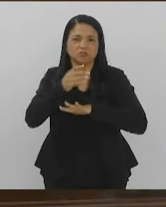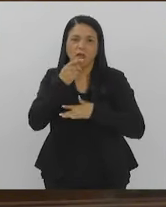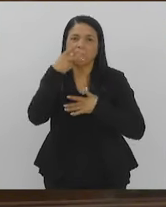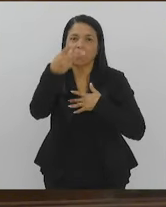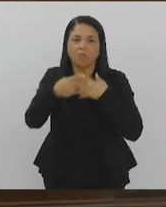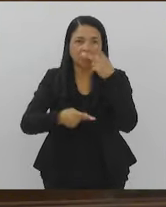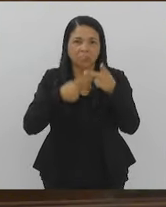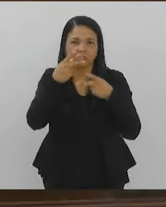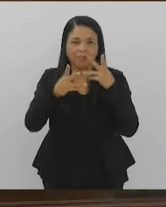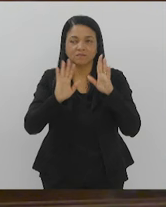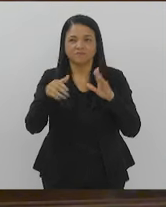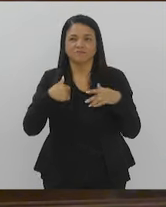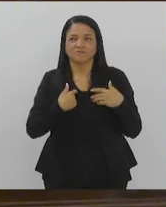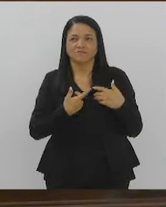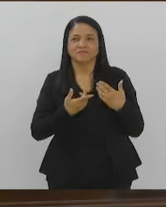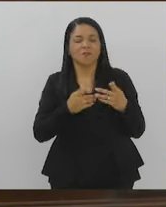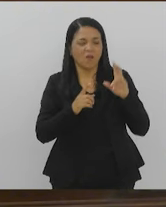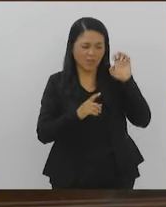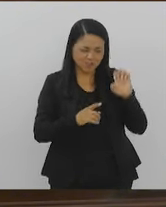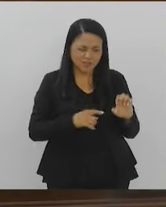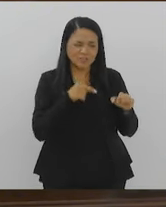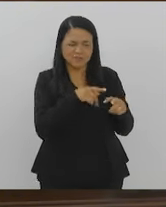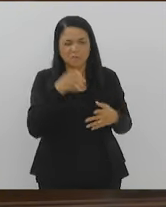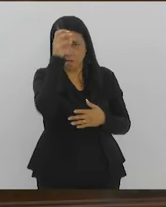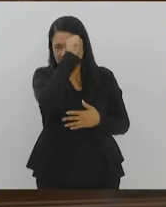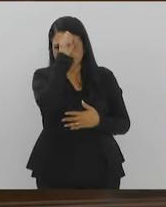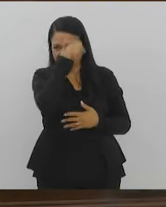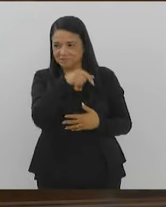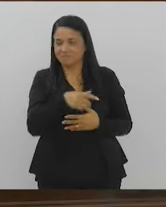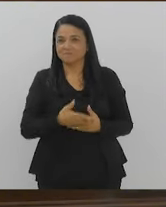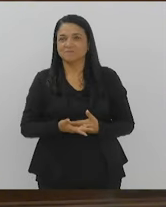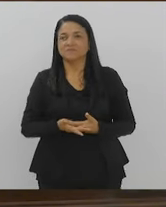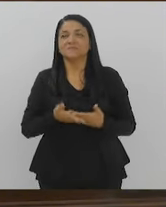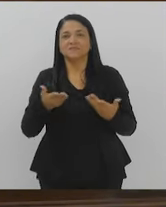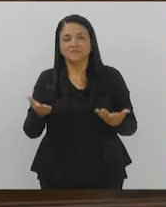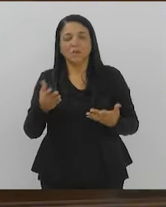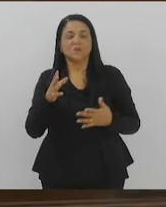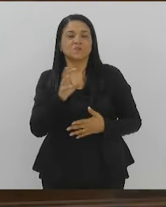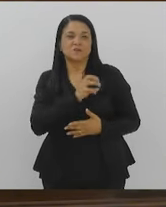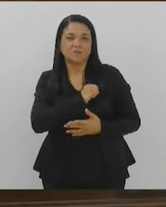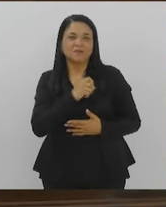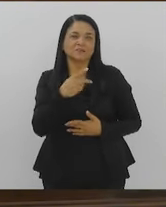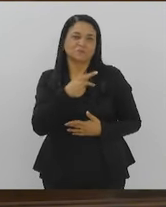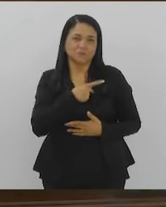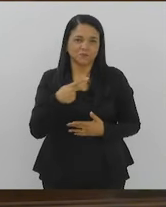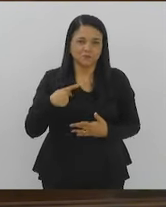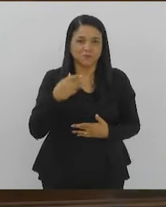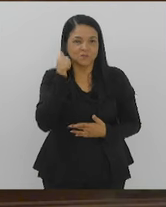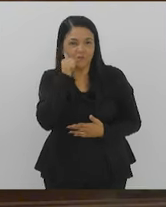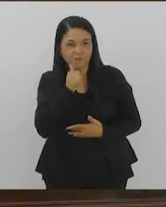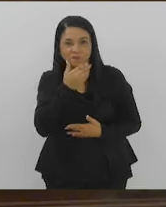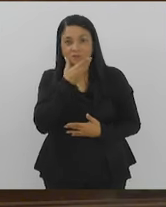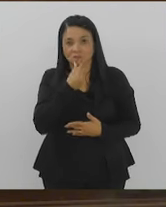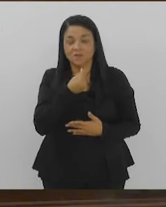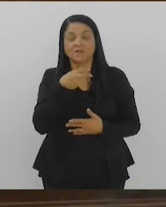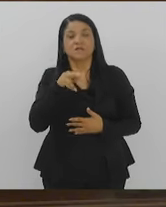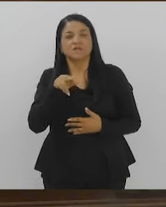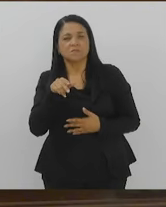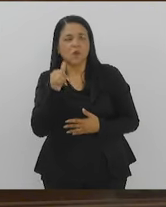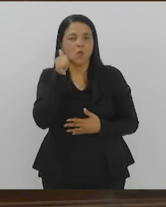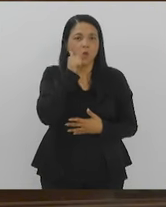Aprendi com a esquerda, a gente aprende sempre alguma coisa. Queridos pastores, pastoras, irmãs,